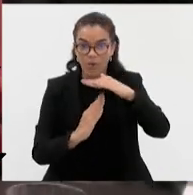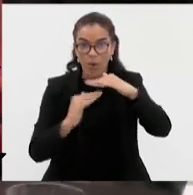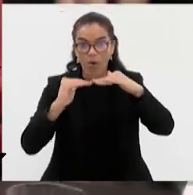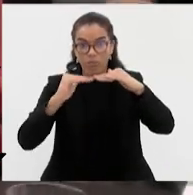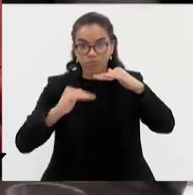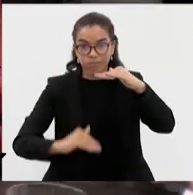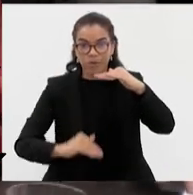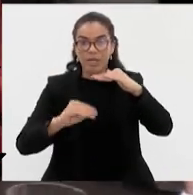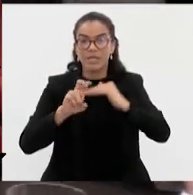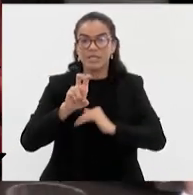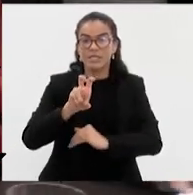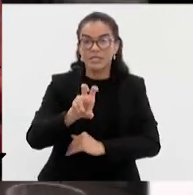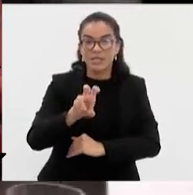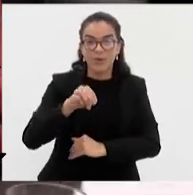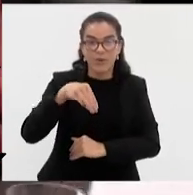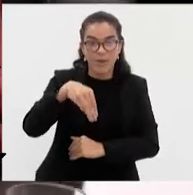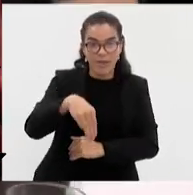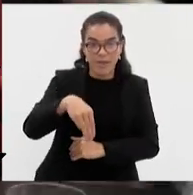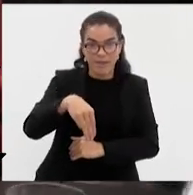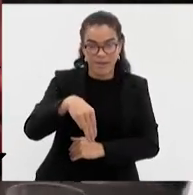inferior a